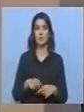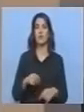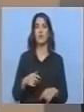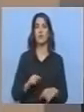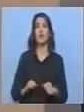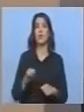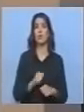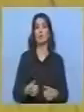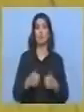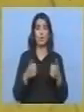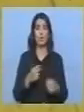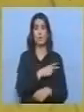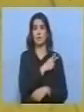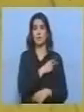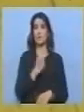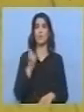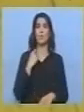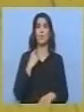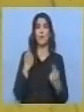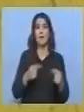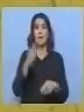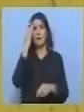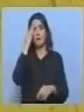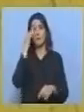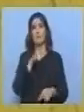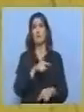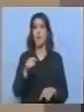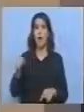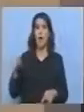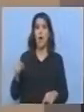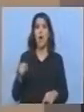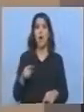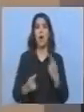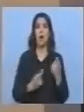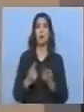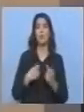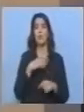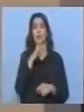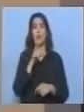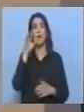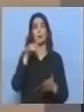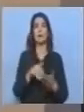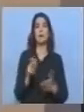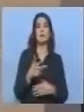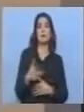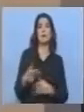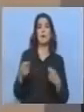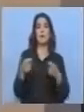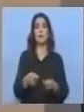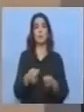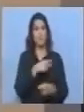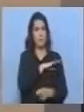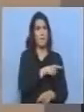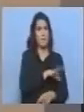nas nossas melhores universidades, nos cursos onde temos uma capacidade instalada, em muitos casos, eu costumo dizer que é o resultado de 100 anos de investimento, em Coimbra é